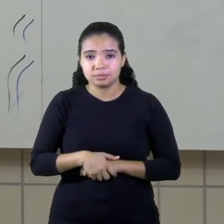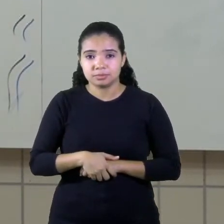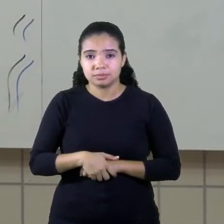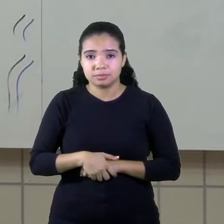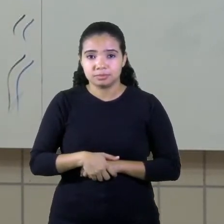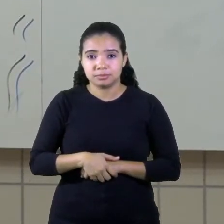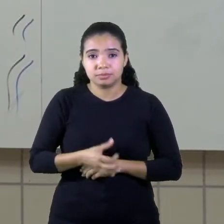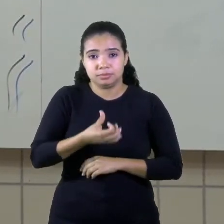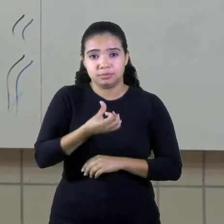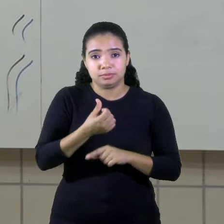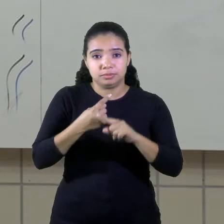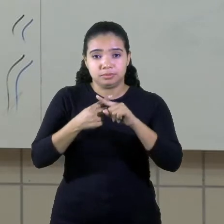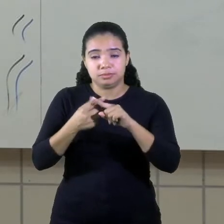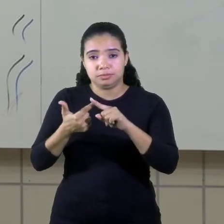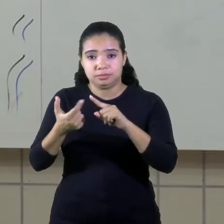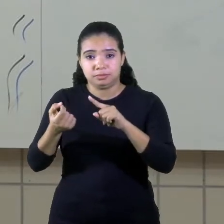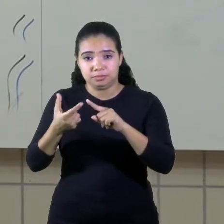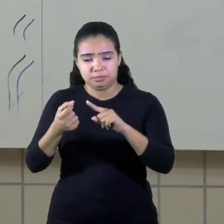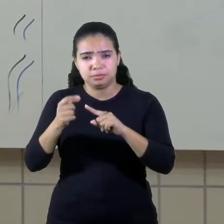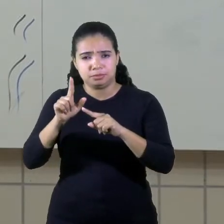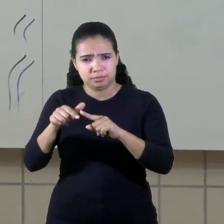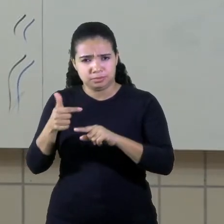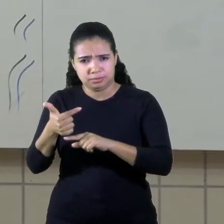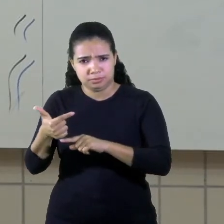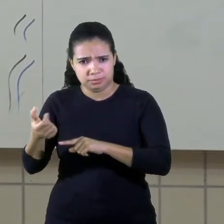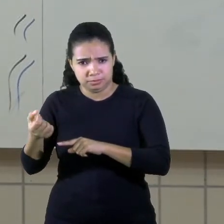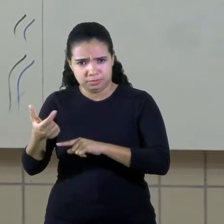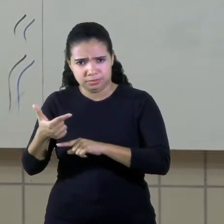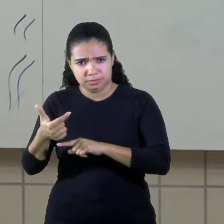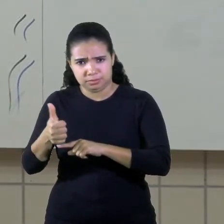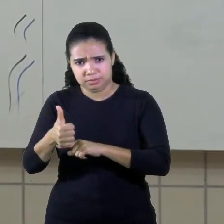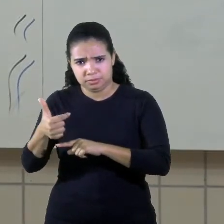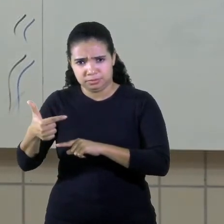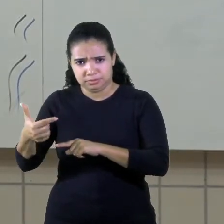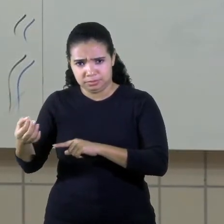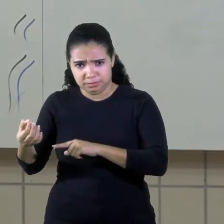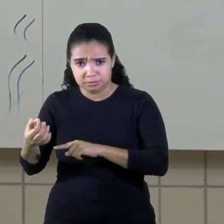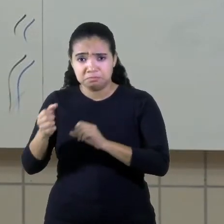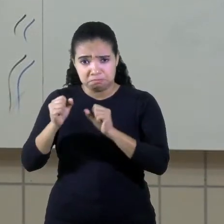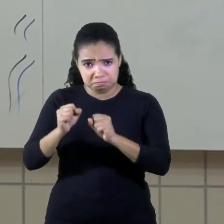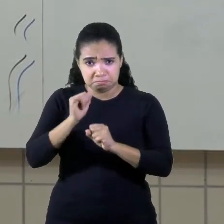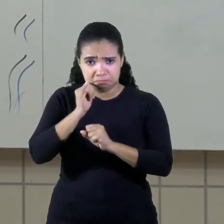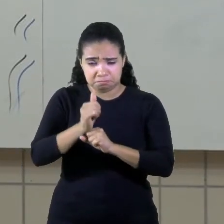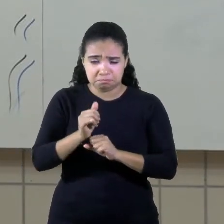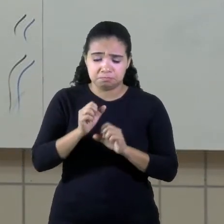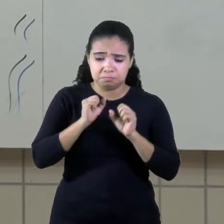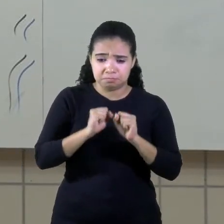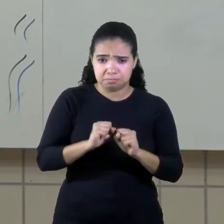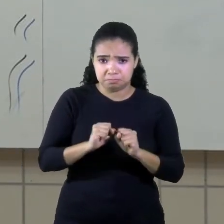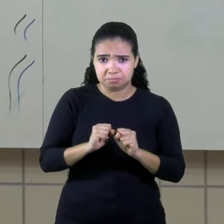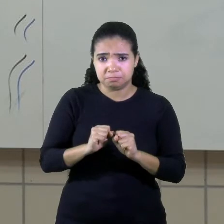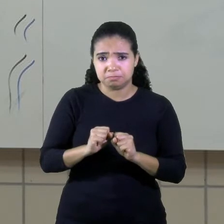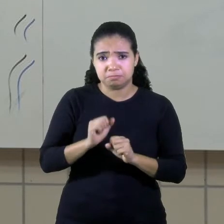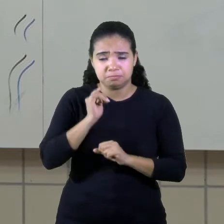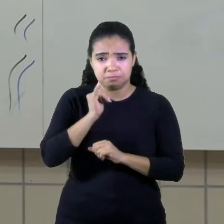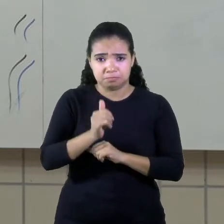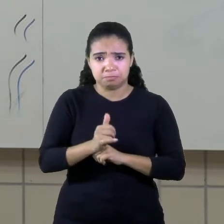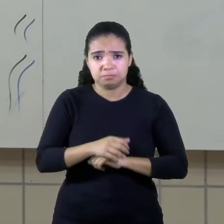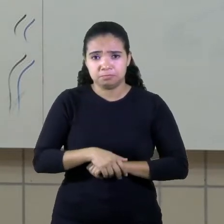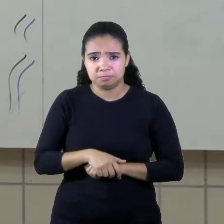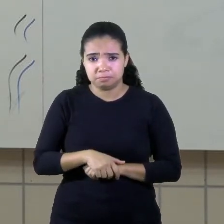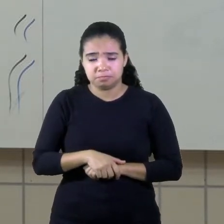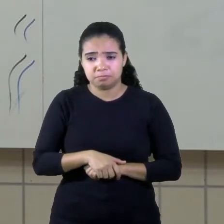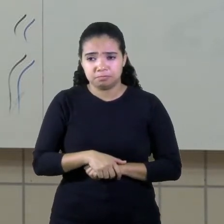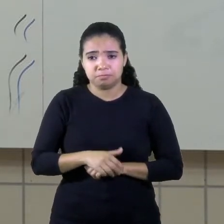que 6 vezes 20 é 120? Posso. Eu posso dizer